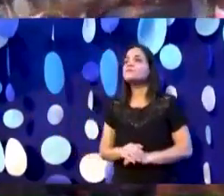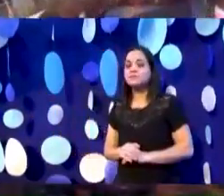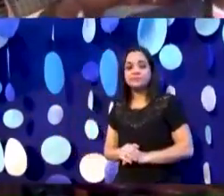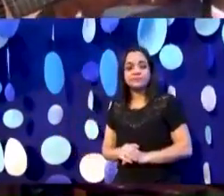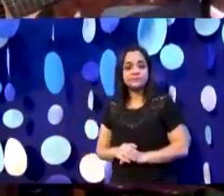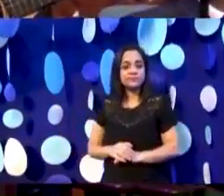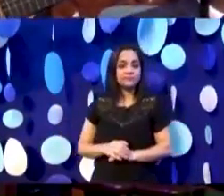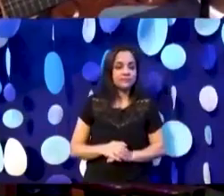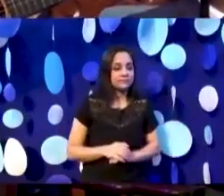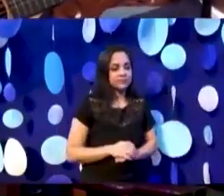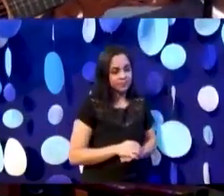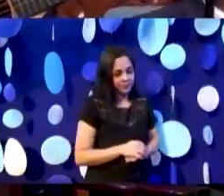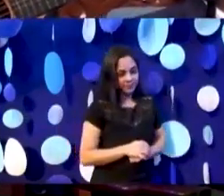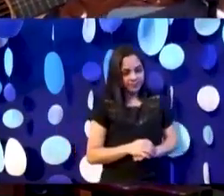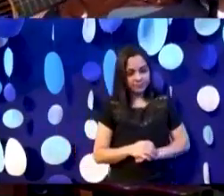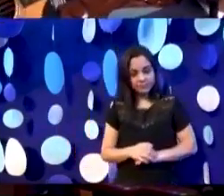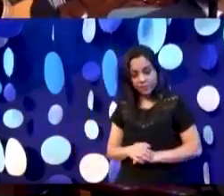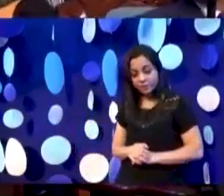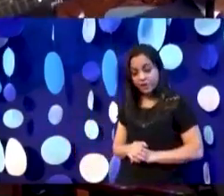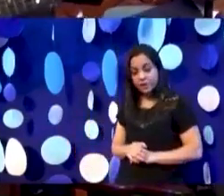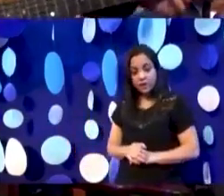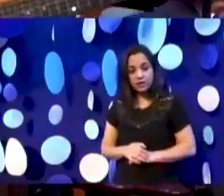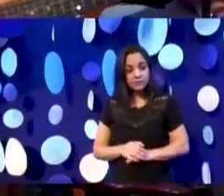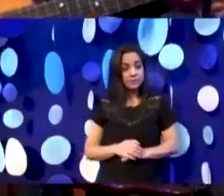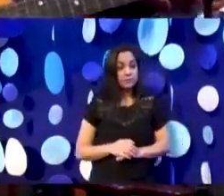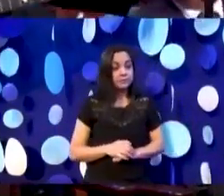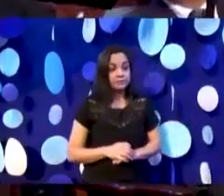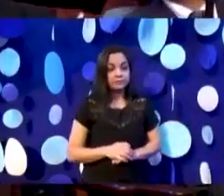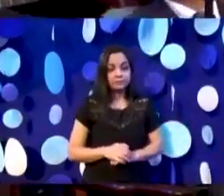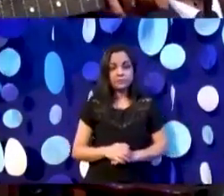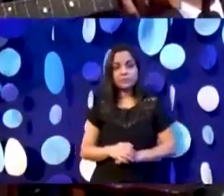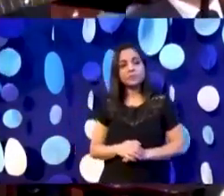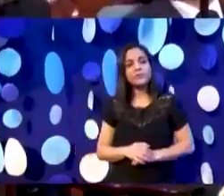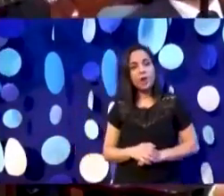Só que acabou foi, tem mais. O que eu